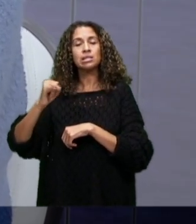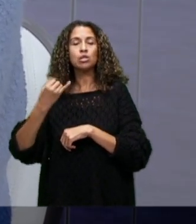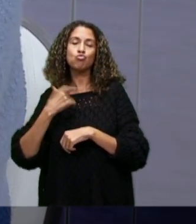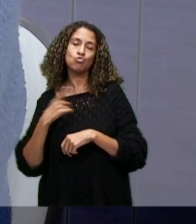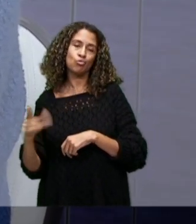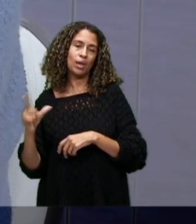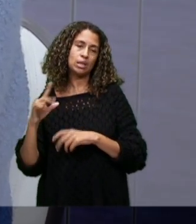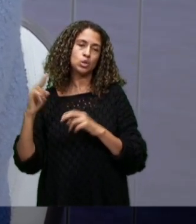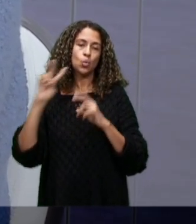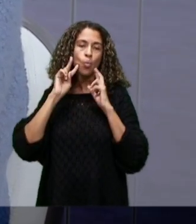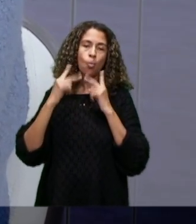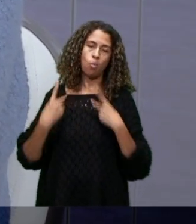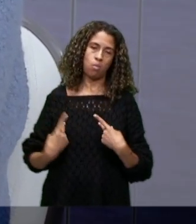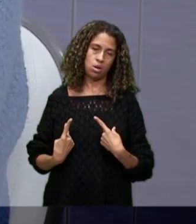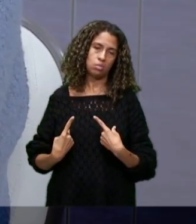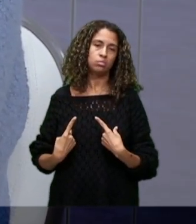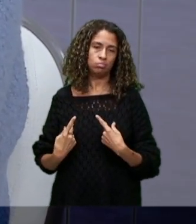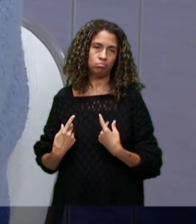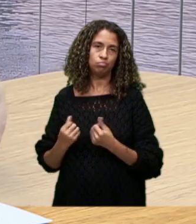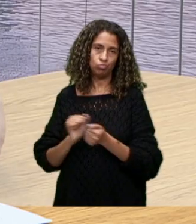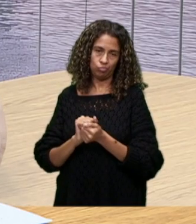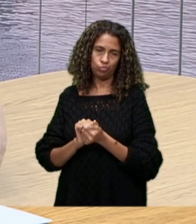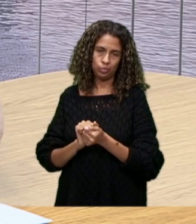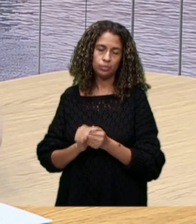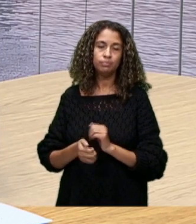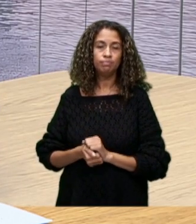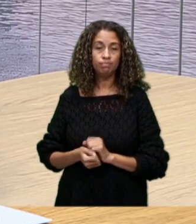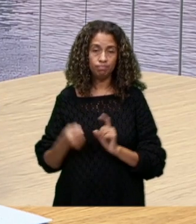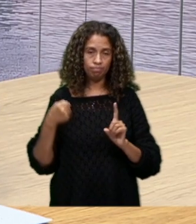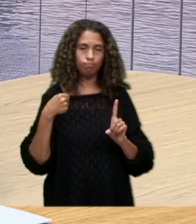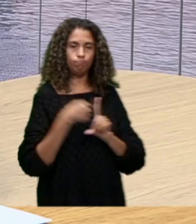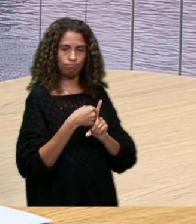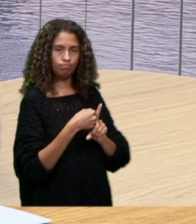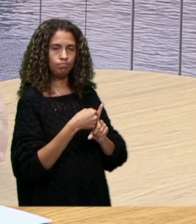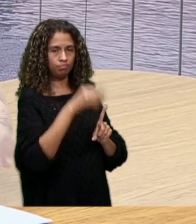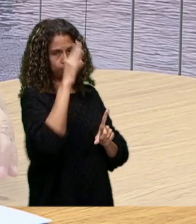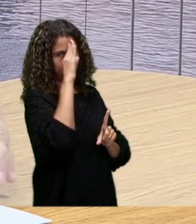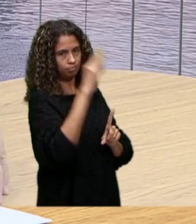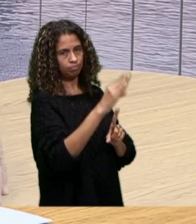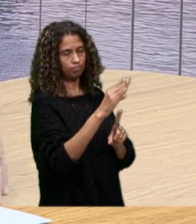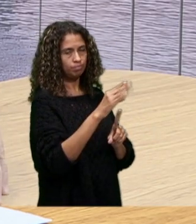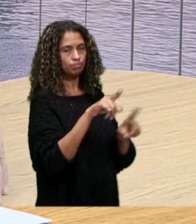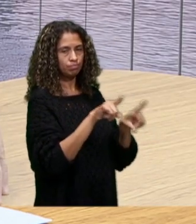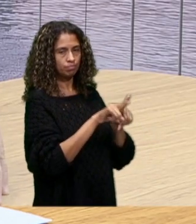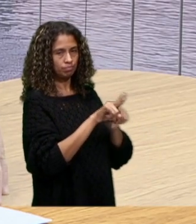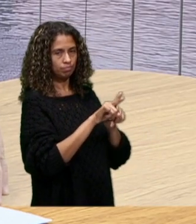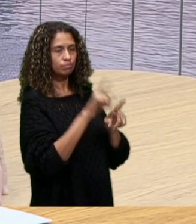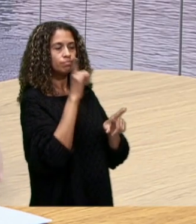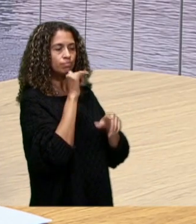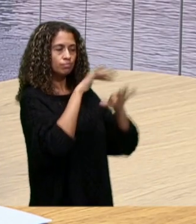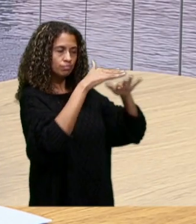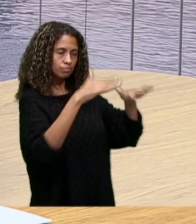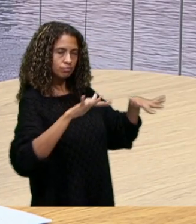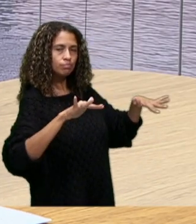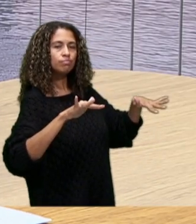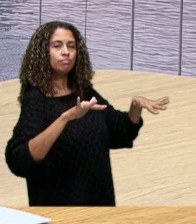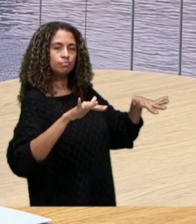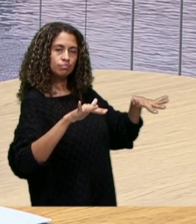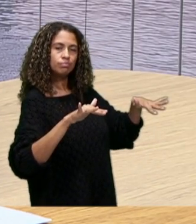intervenção humana. E isso impacta diretamente também nas águas do mar, que